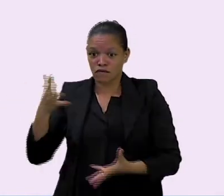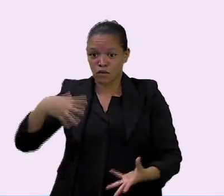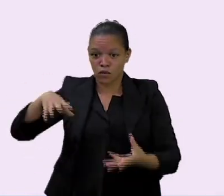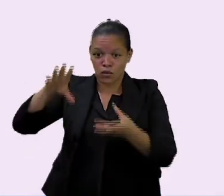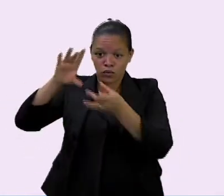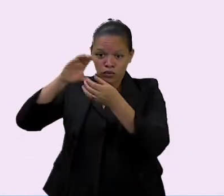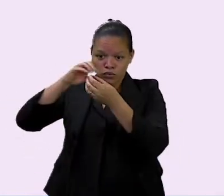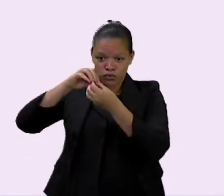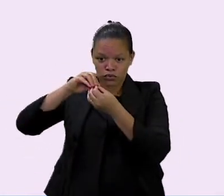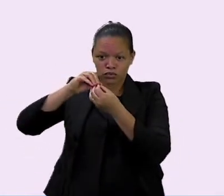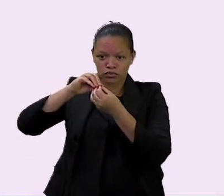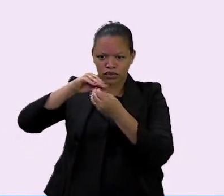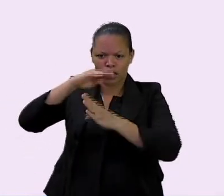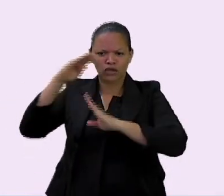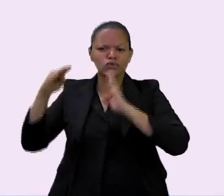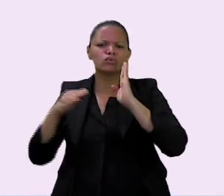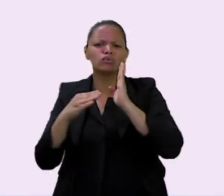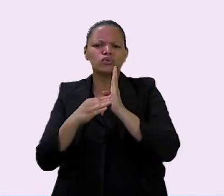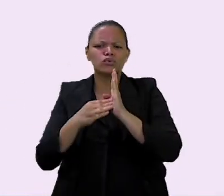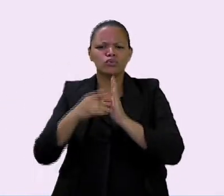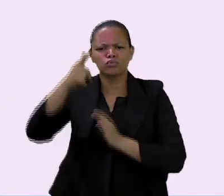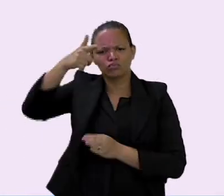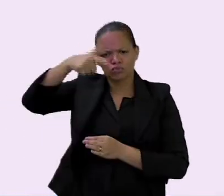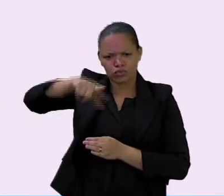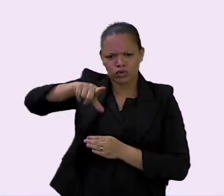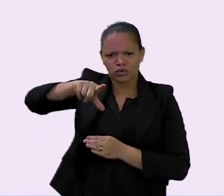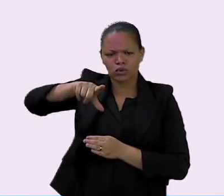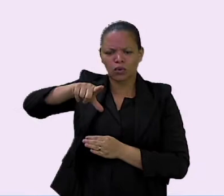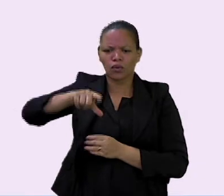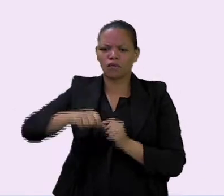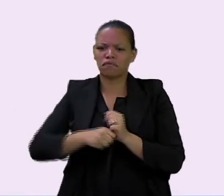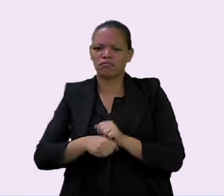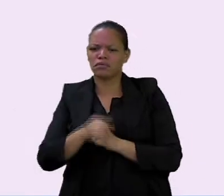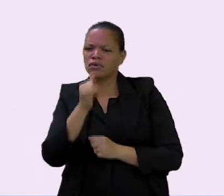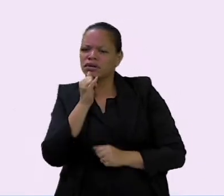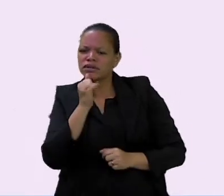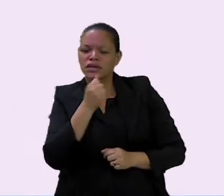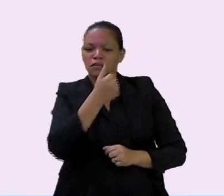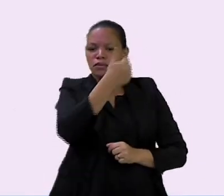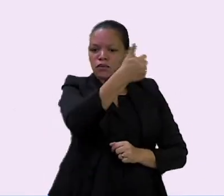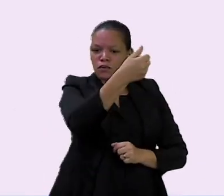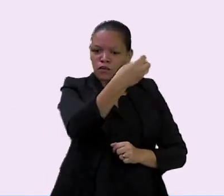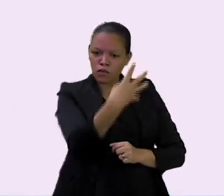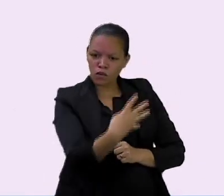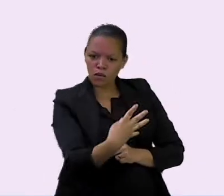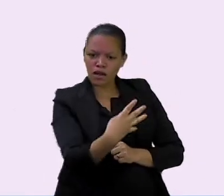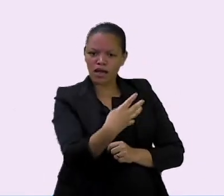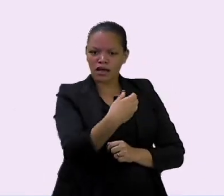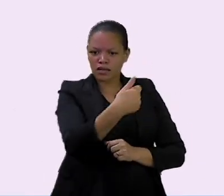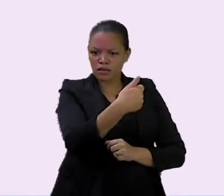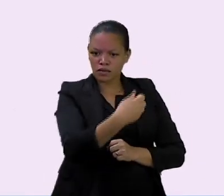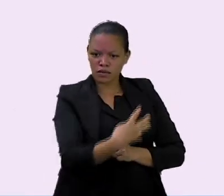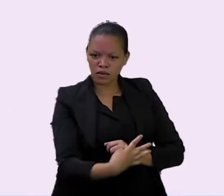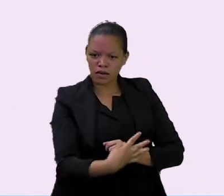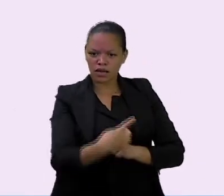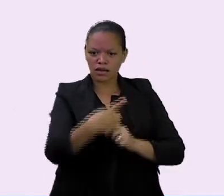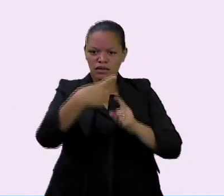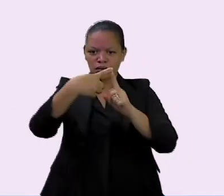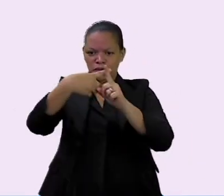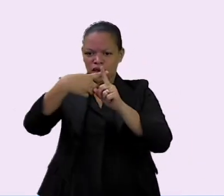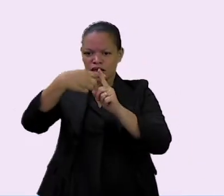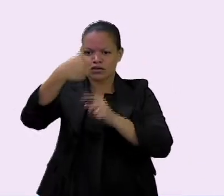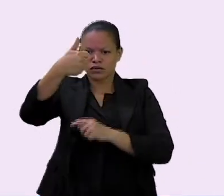1/4, mais 1/4, mais 1/4, mais 1/4,